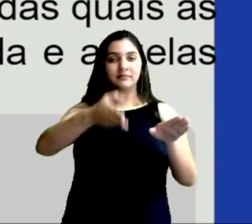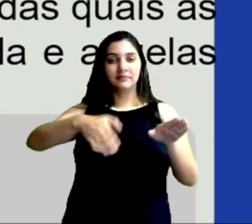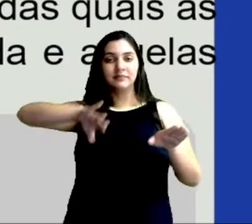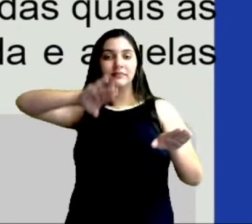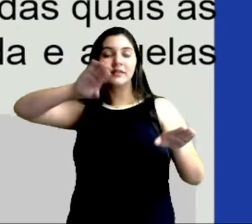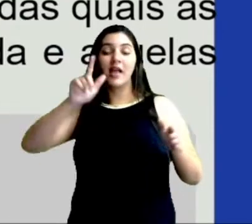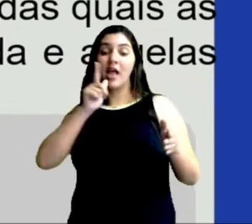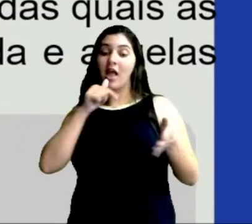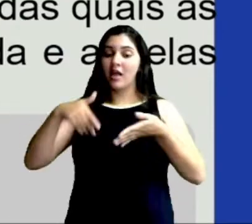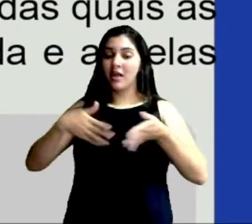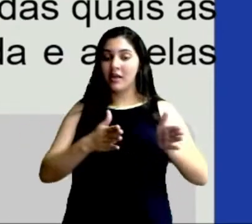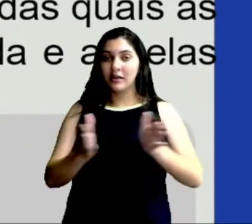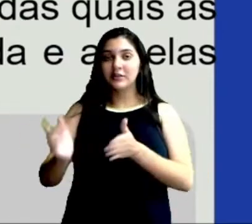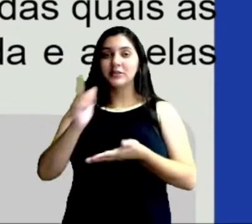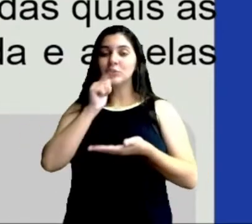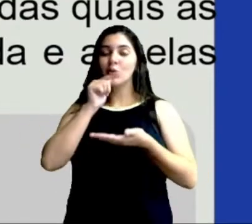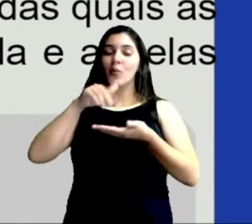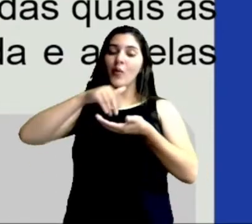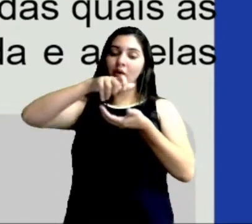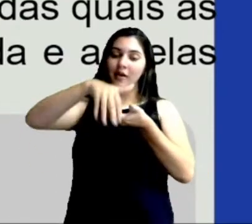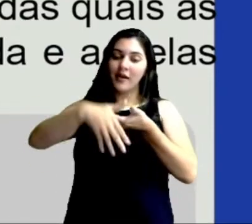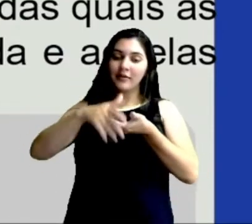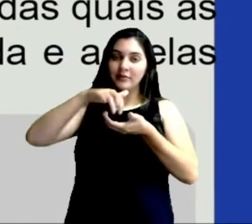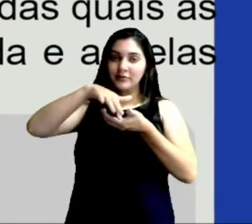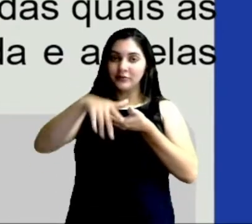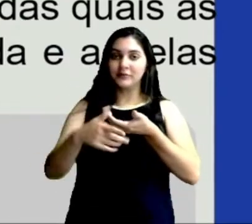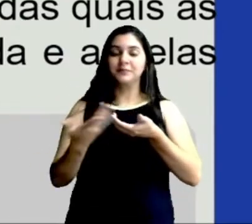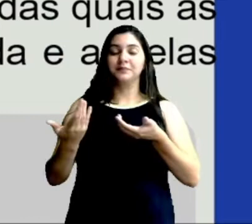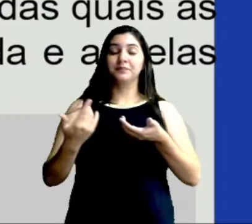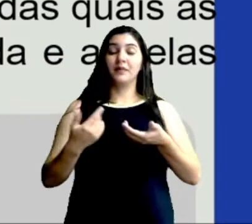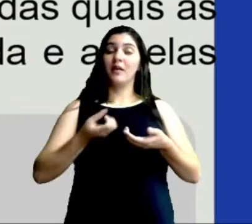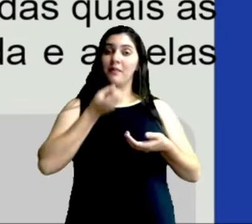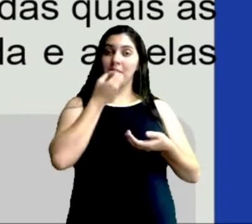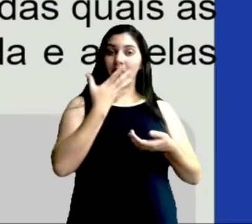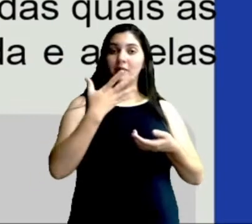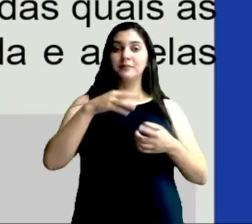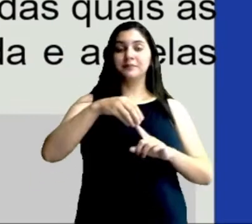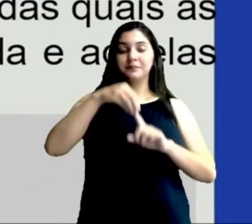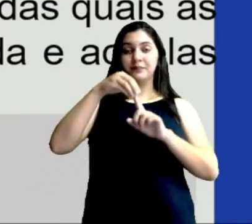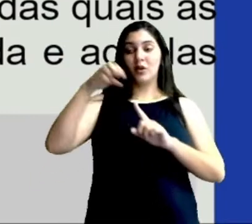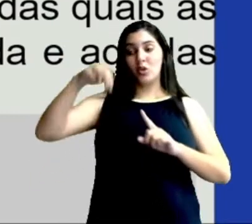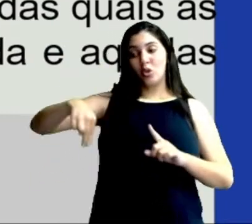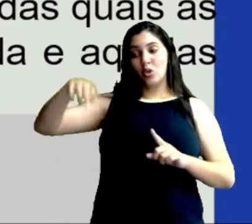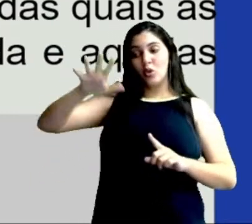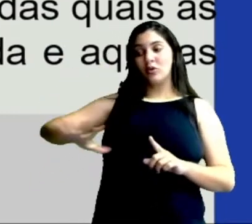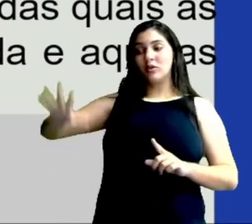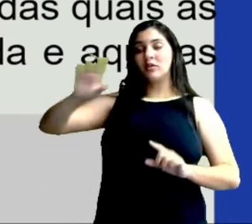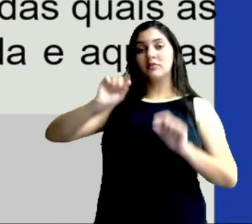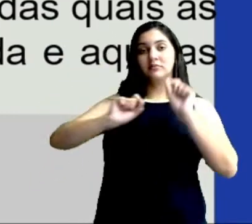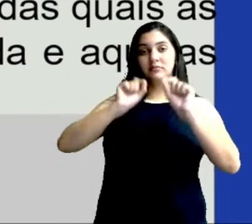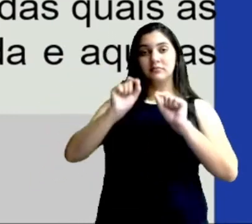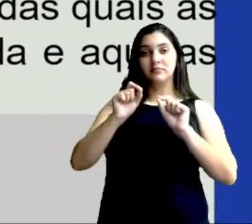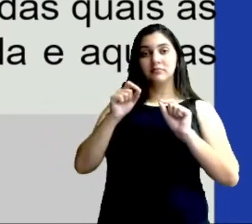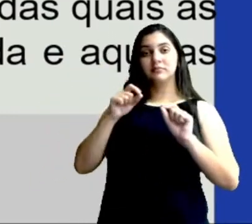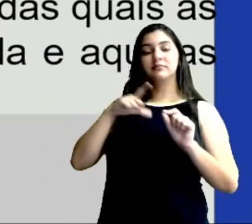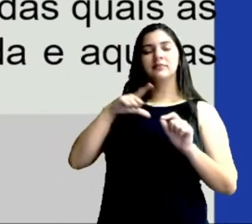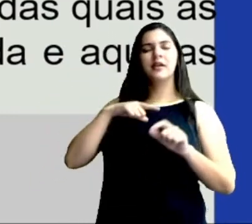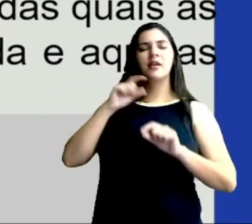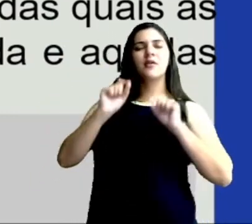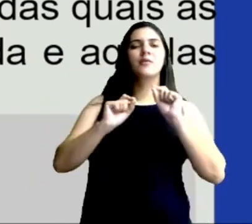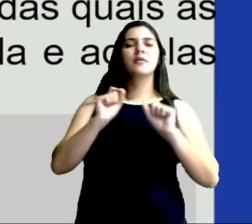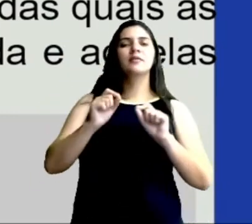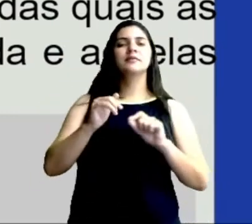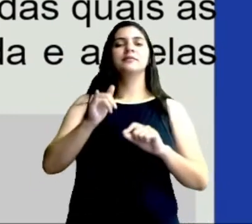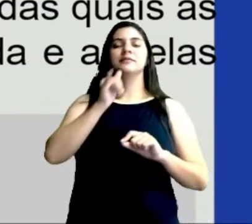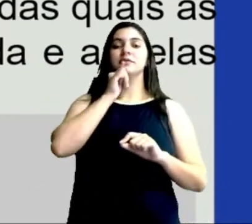e cachoeiras. Uma das vantagens geográficas da região Nordeste é o fato de